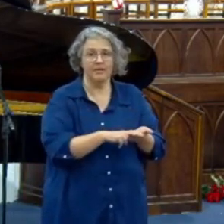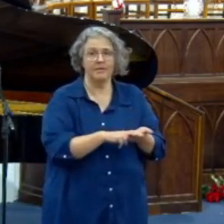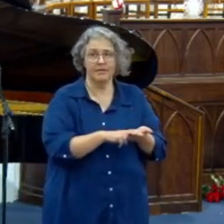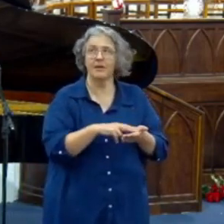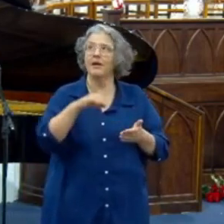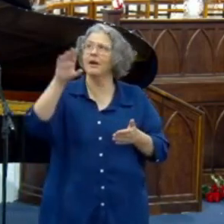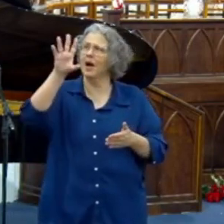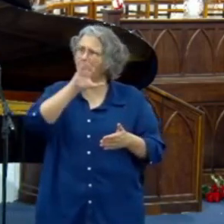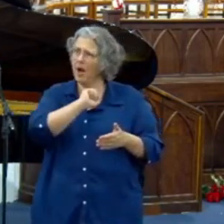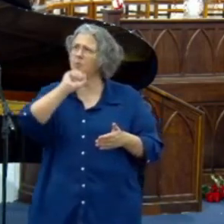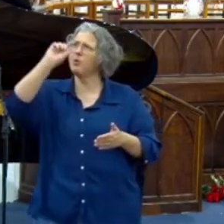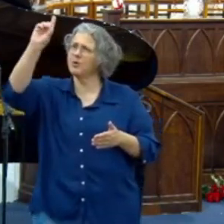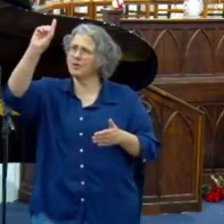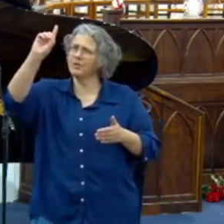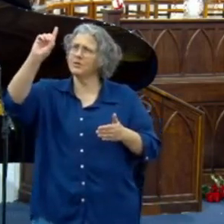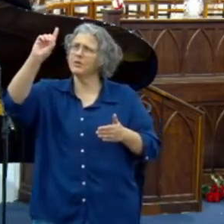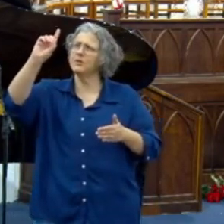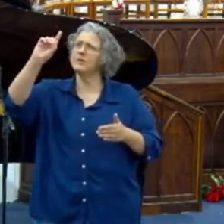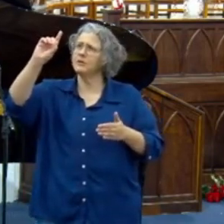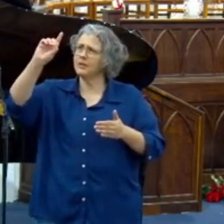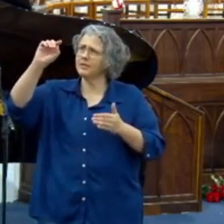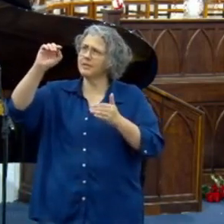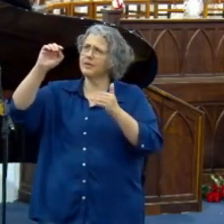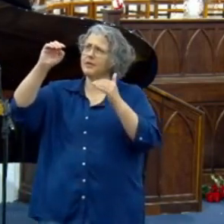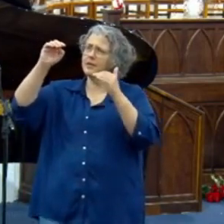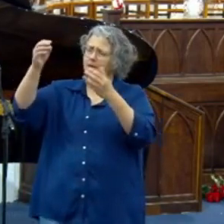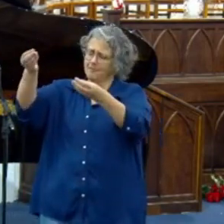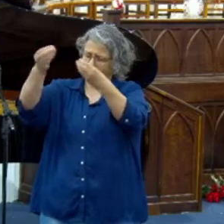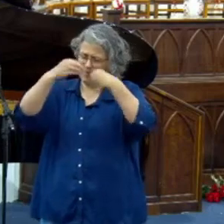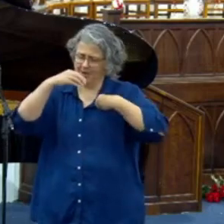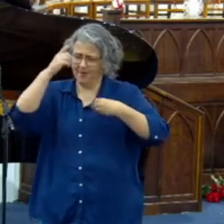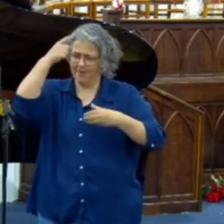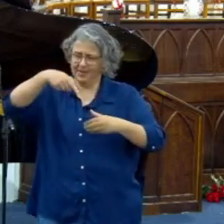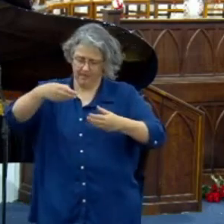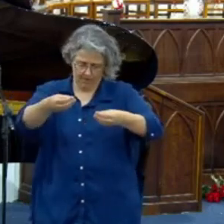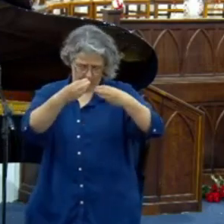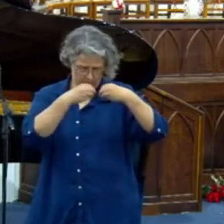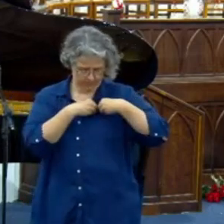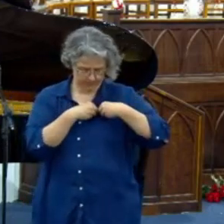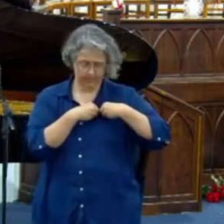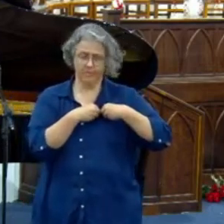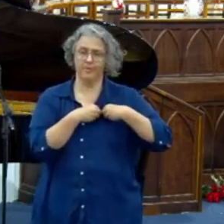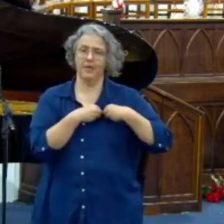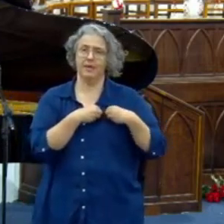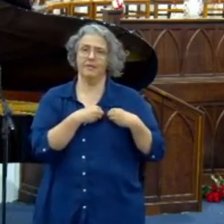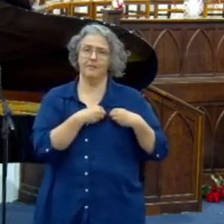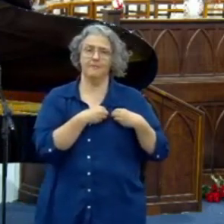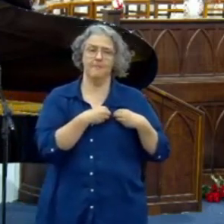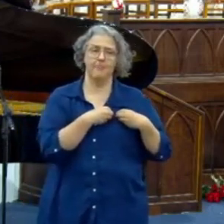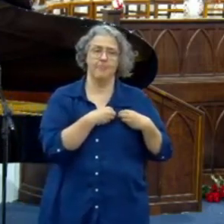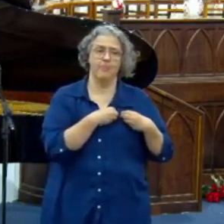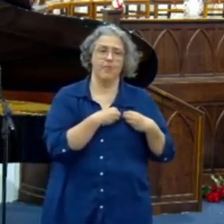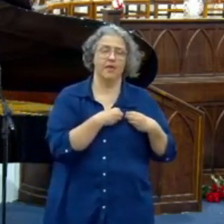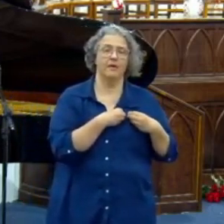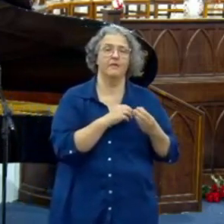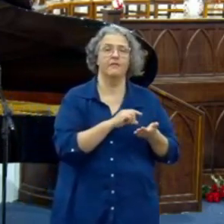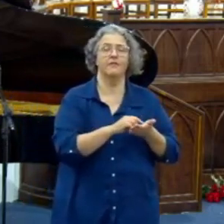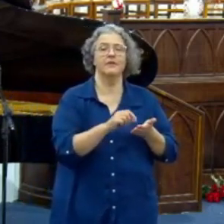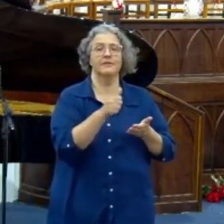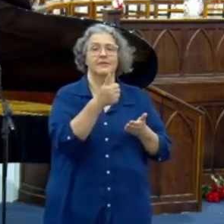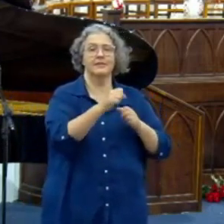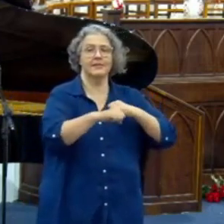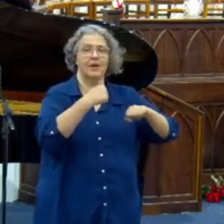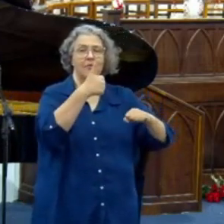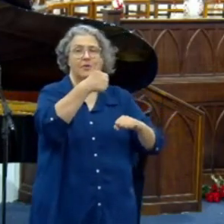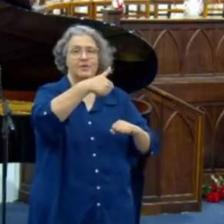amor de Deus, que guardemos os seus mandamentos, e os seus mandamentos não são penosos. O Salmo 19, versículo 7